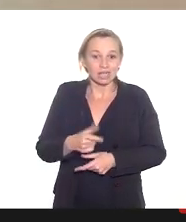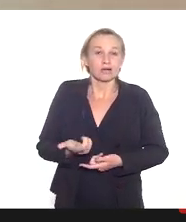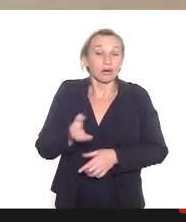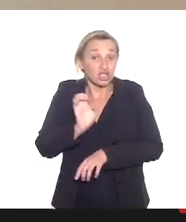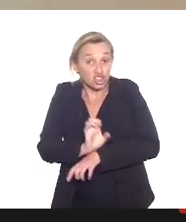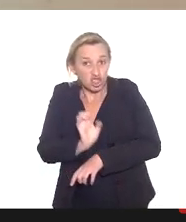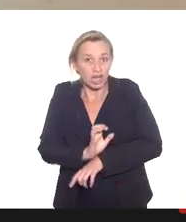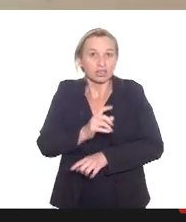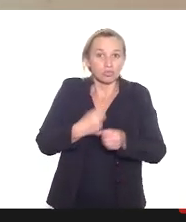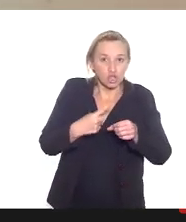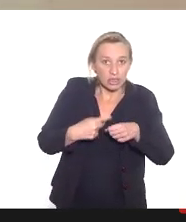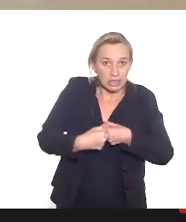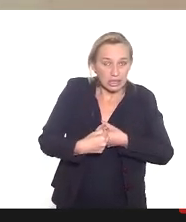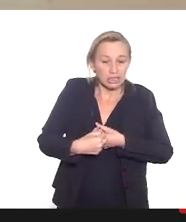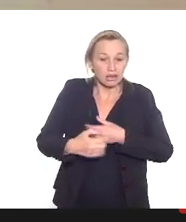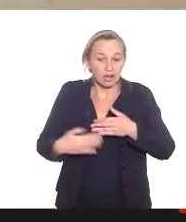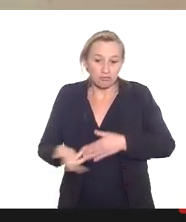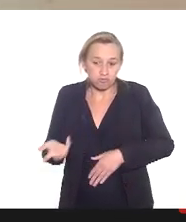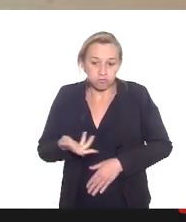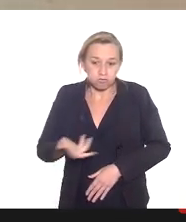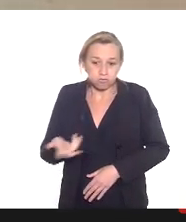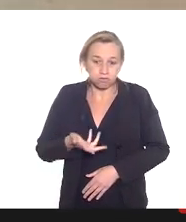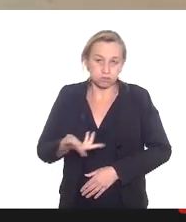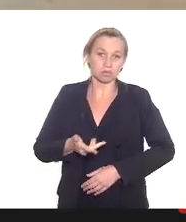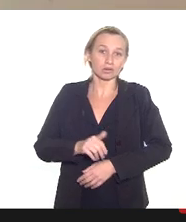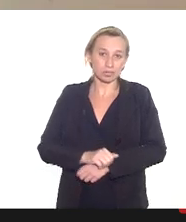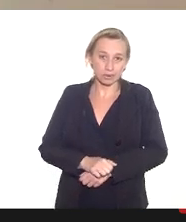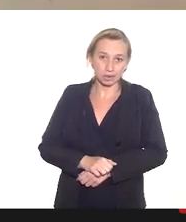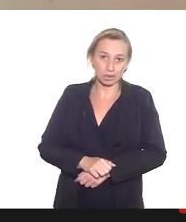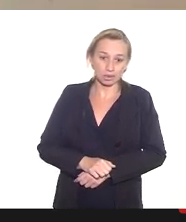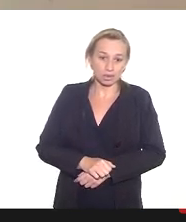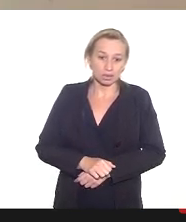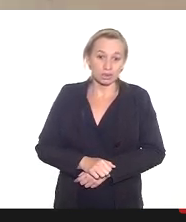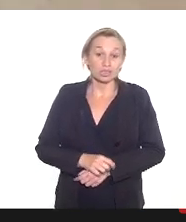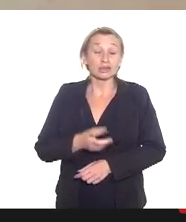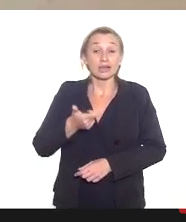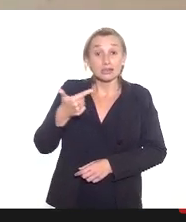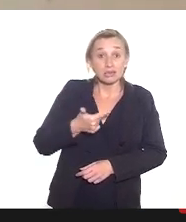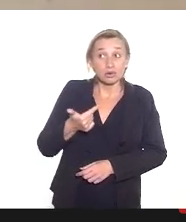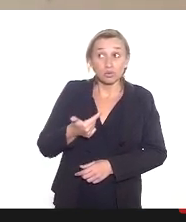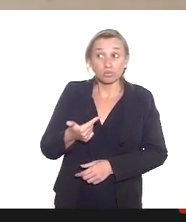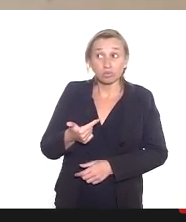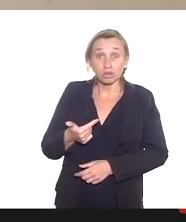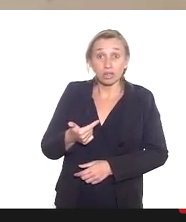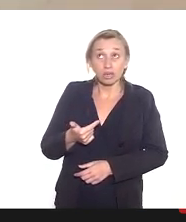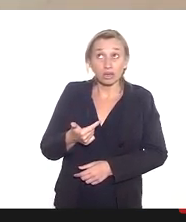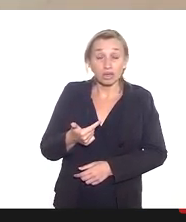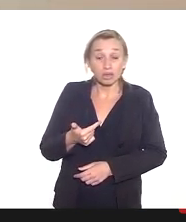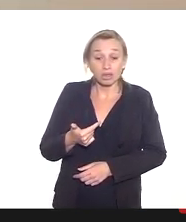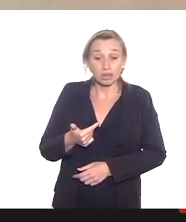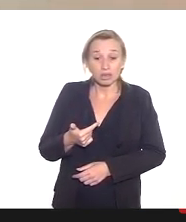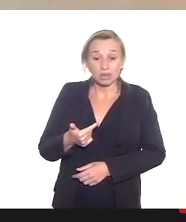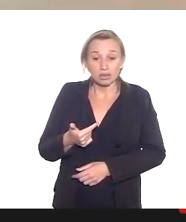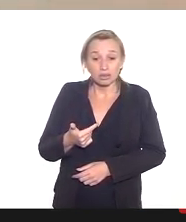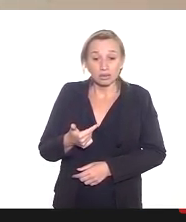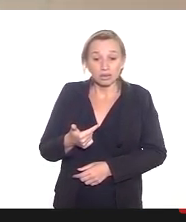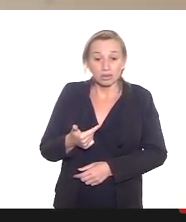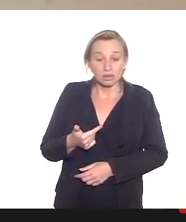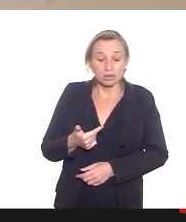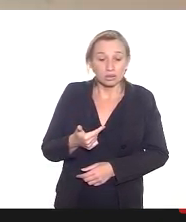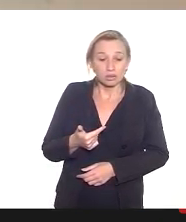estado e para os municípios acelerar esse processo E aí na segunda parte na